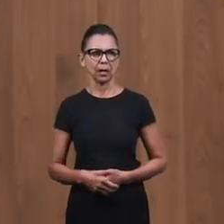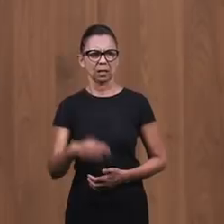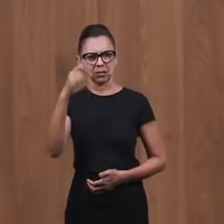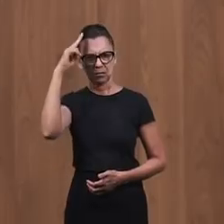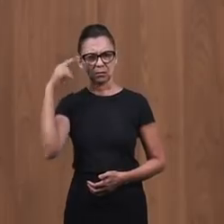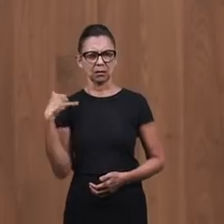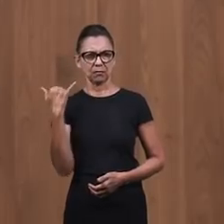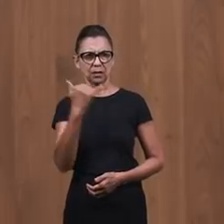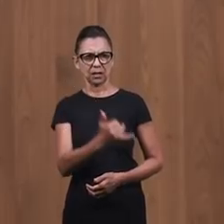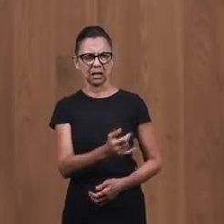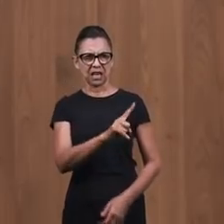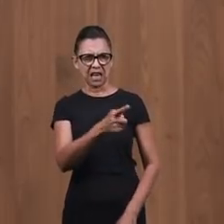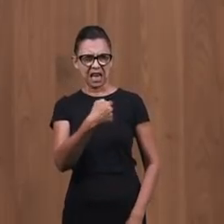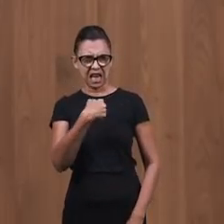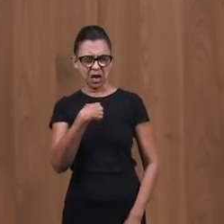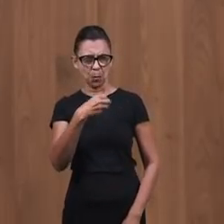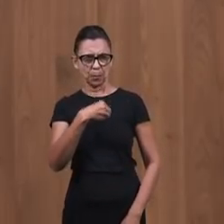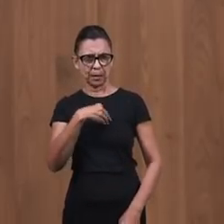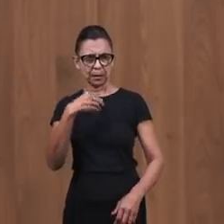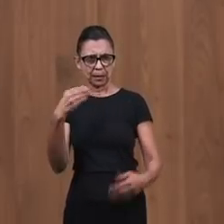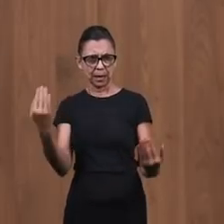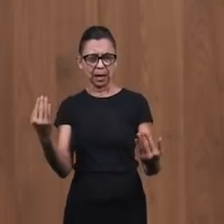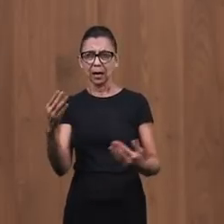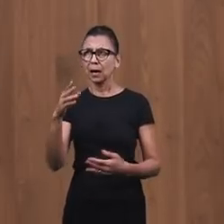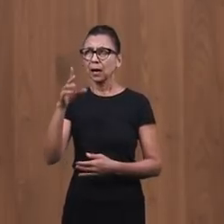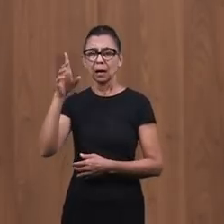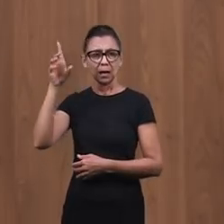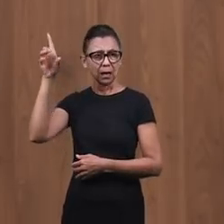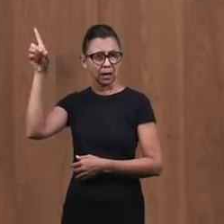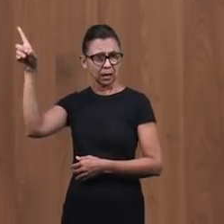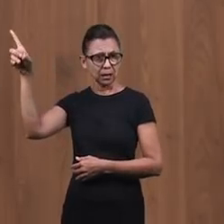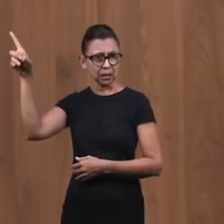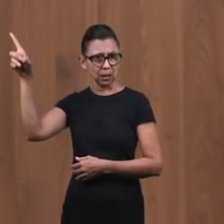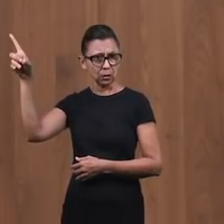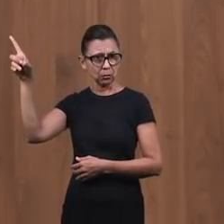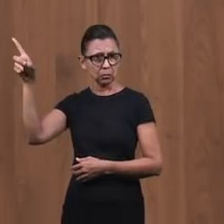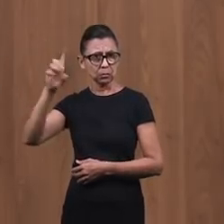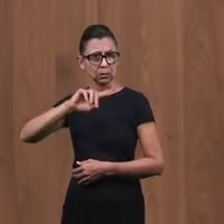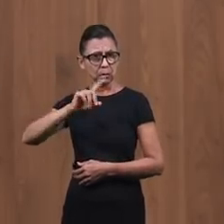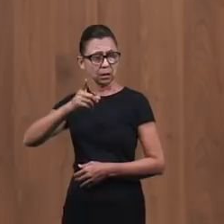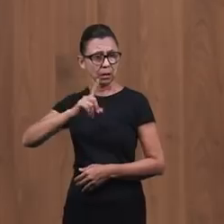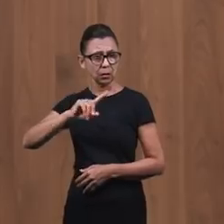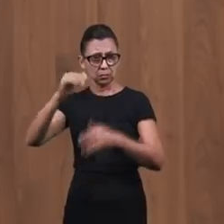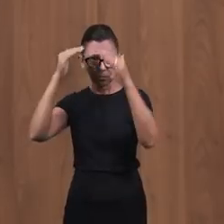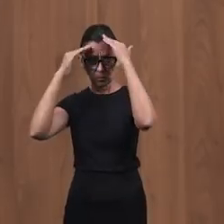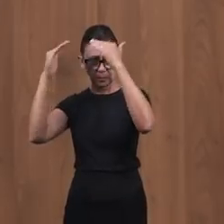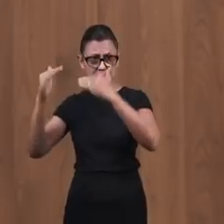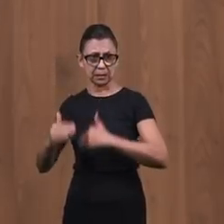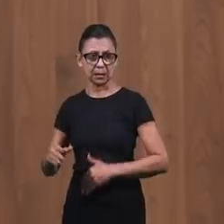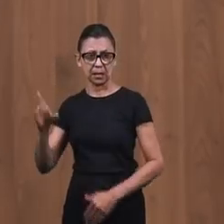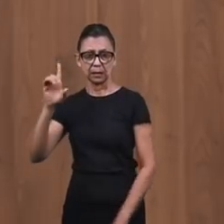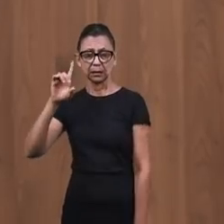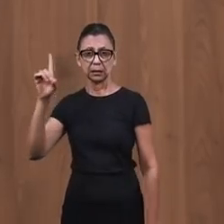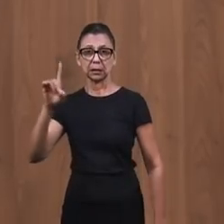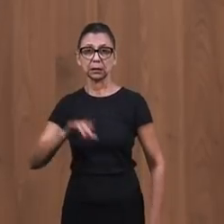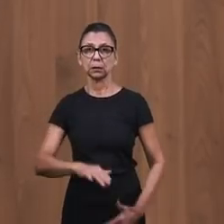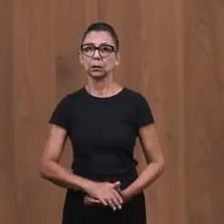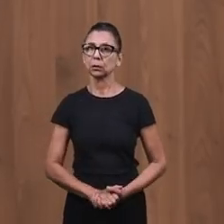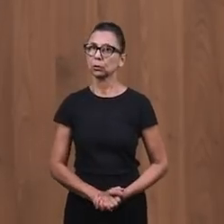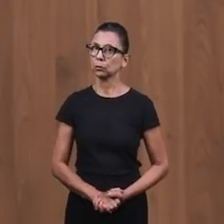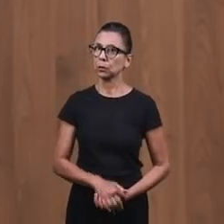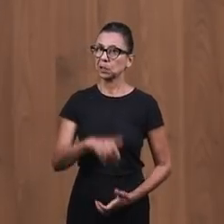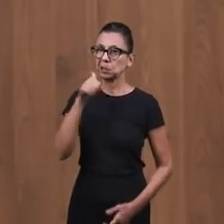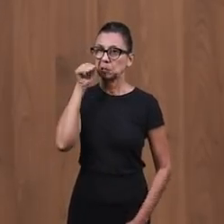rejeitou aquela proposta. Ele disse: pecaria eu contra Deus e contra o meu Senhor? E assim, a mulher